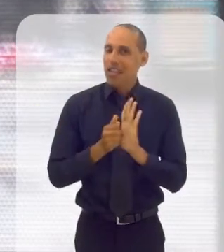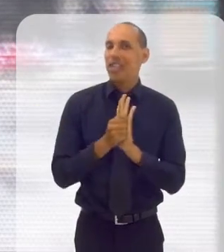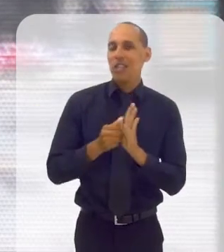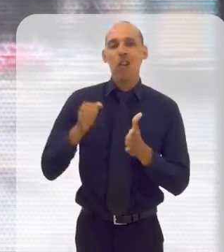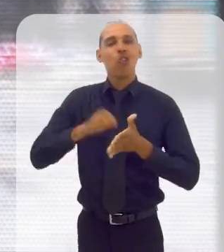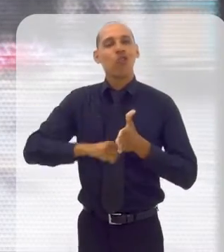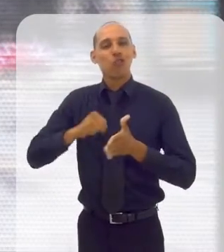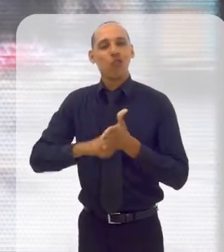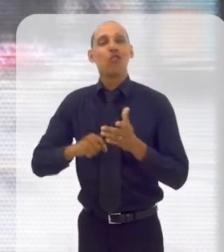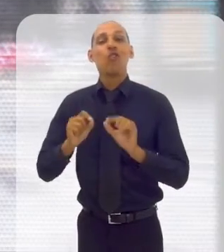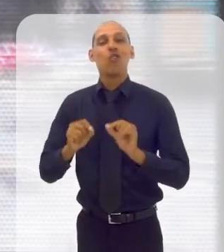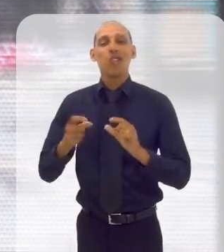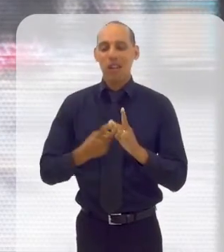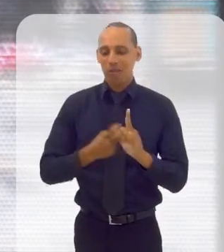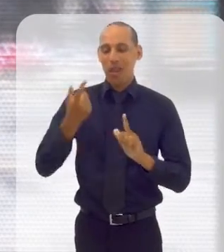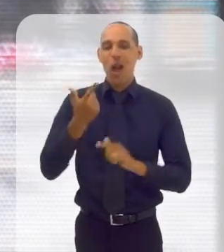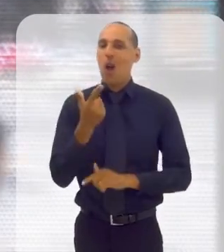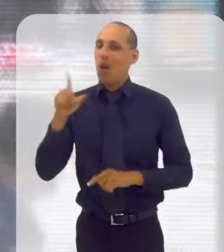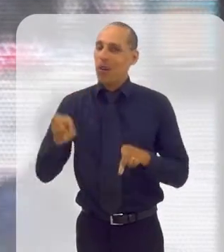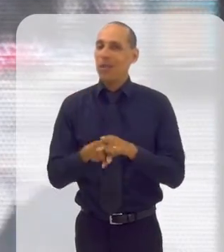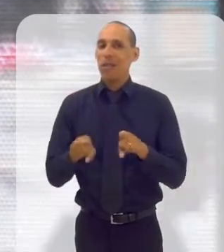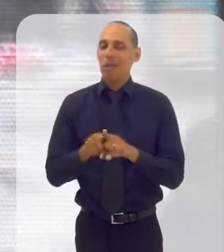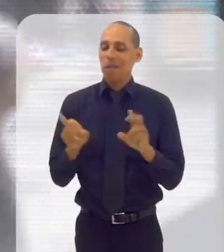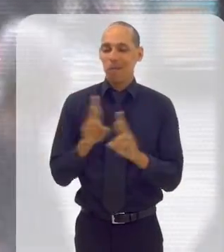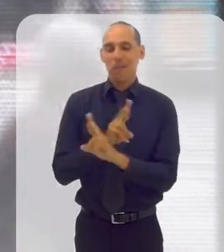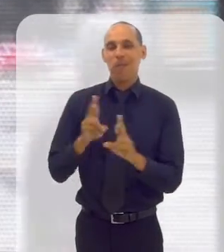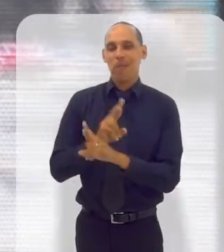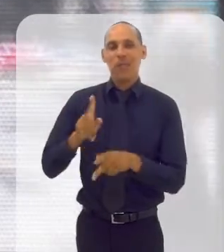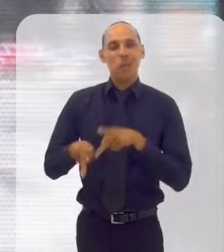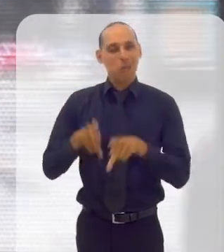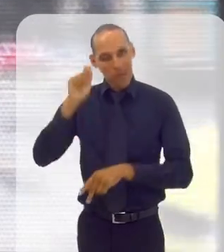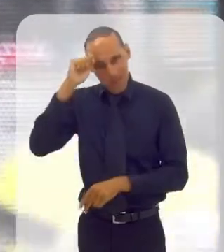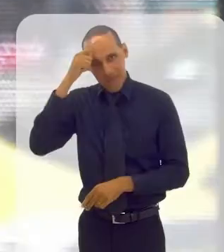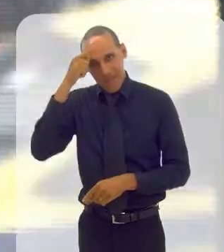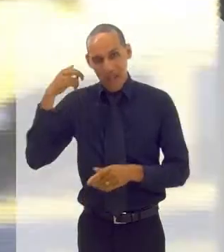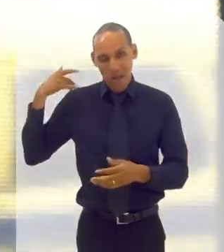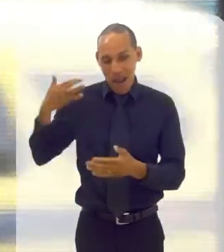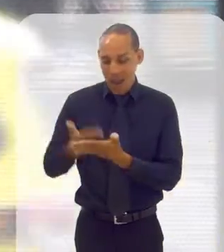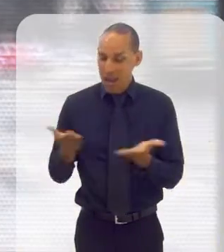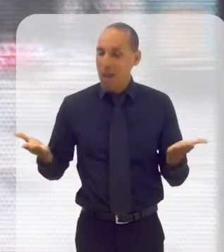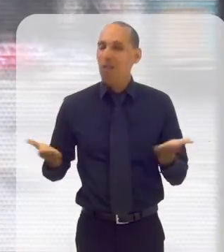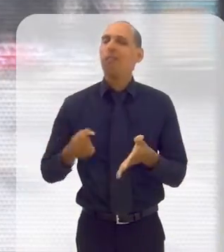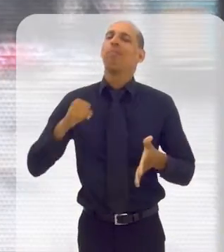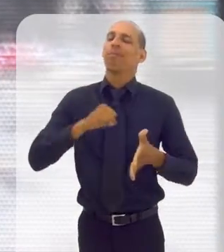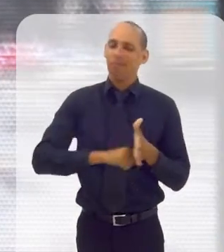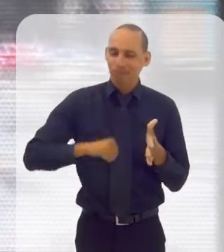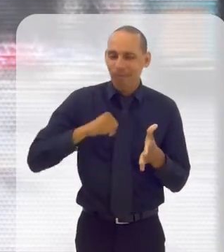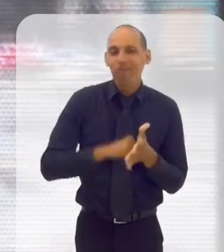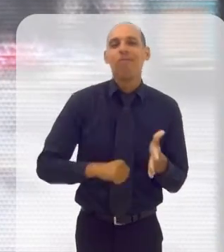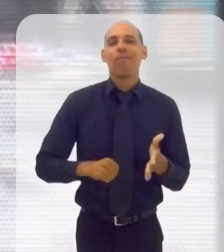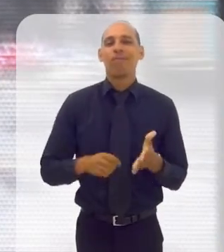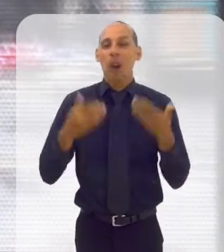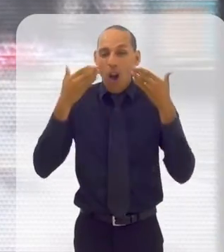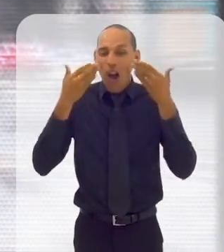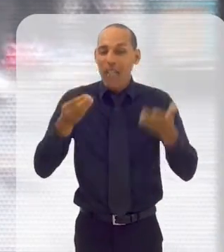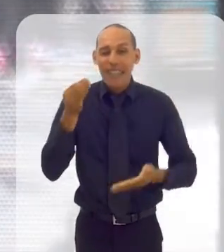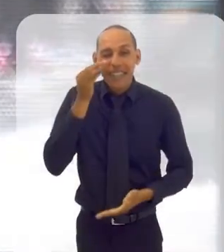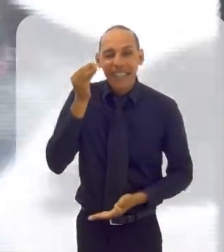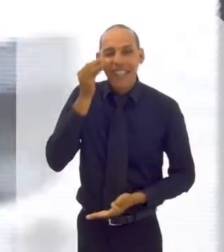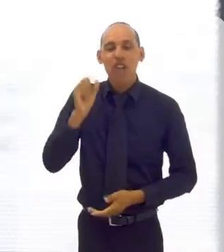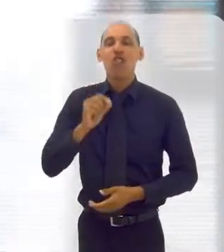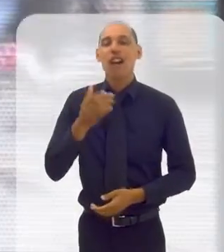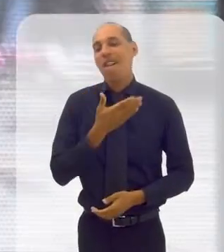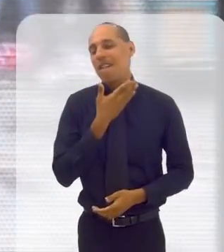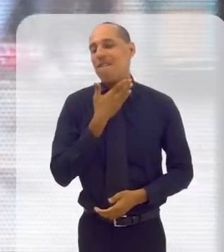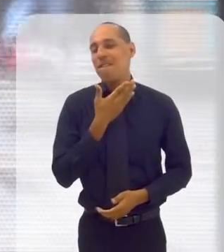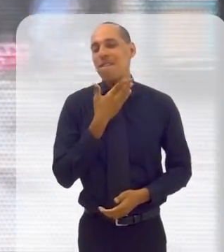grande símbolo dessa luta por outras independências e como ela se relaciona com a população negra, que até hoje luta e tenta